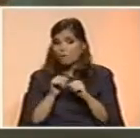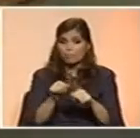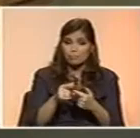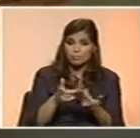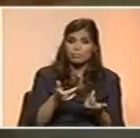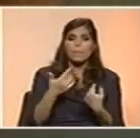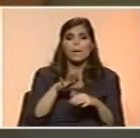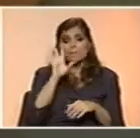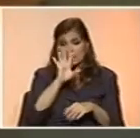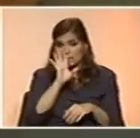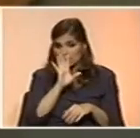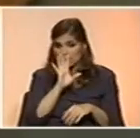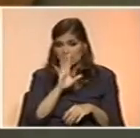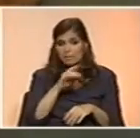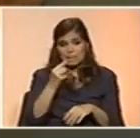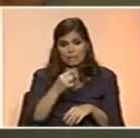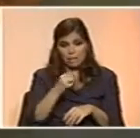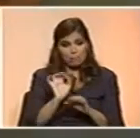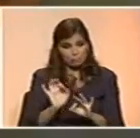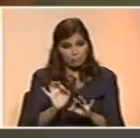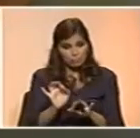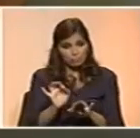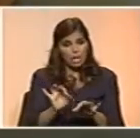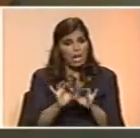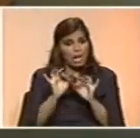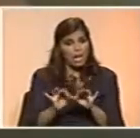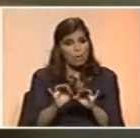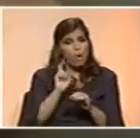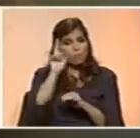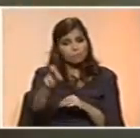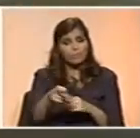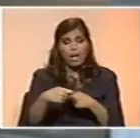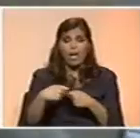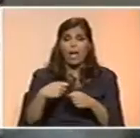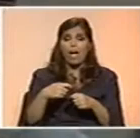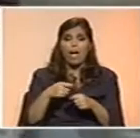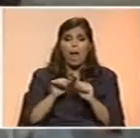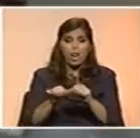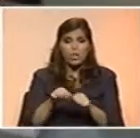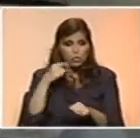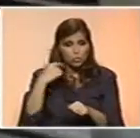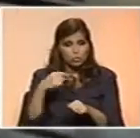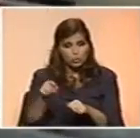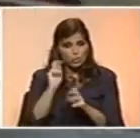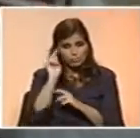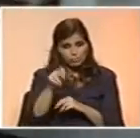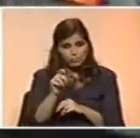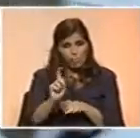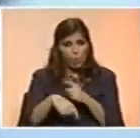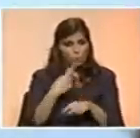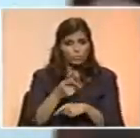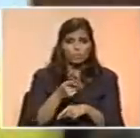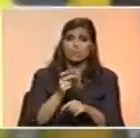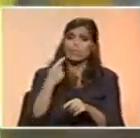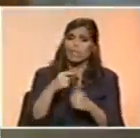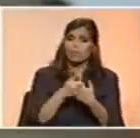esses sítios específicos, pronto, é o mesmo que ir à mercearia, àquela mercearia todos os dias, passa-se a ir a outra mercearia todos os dias, encontra